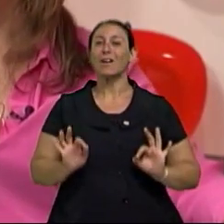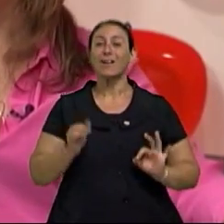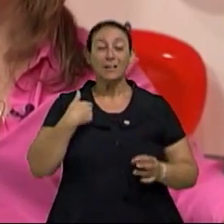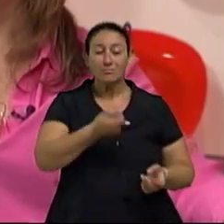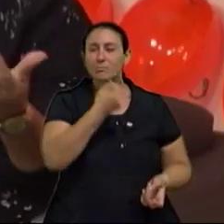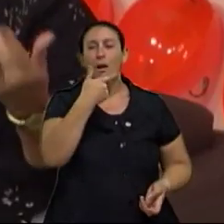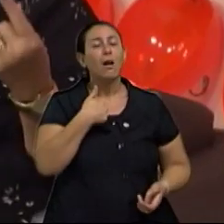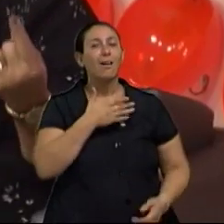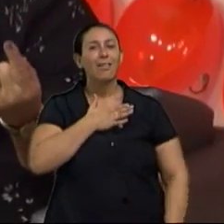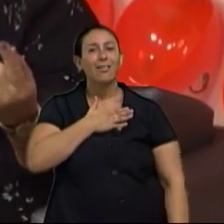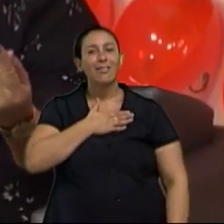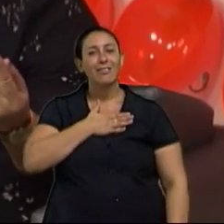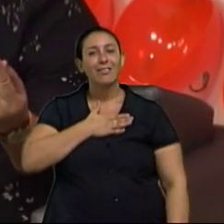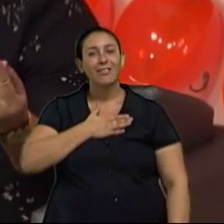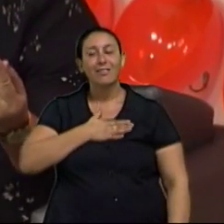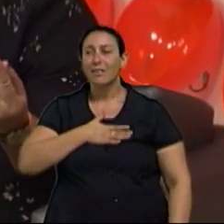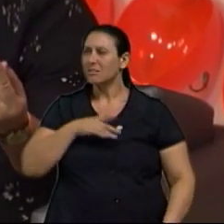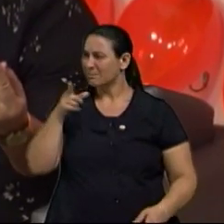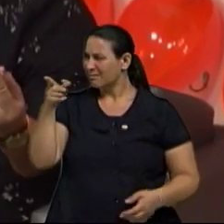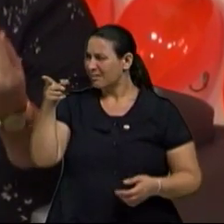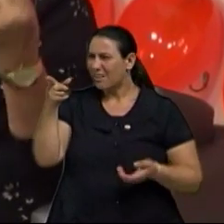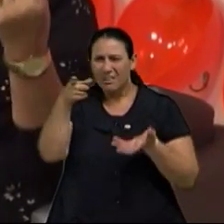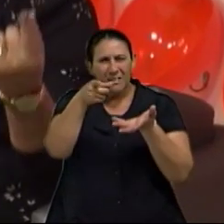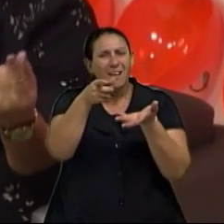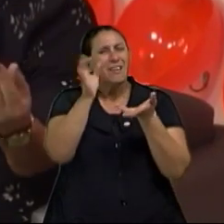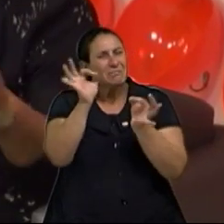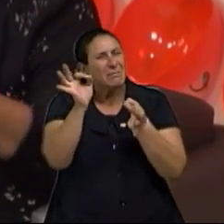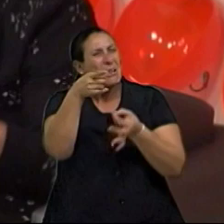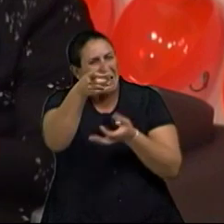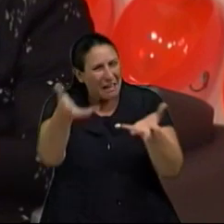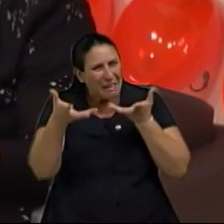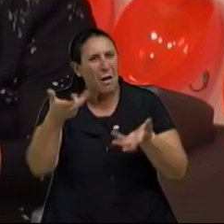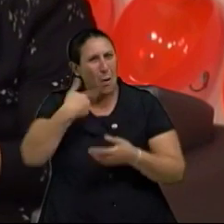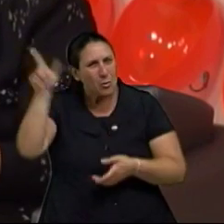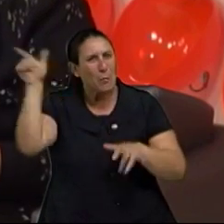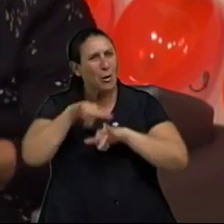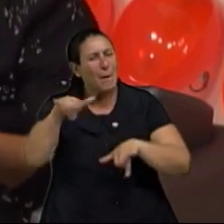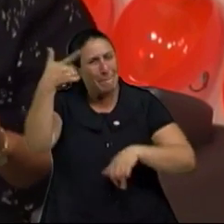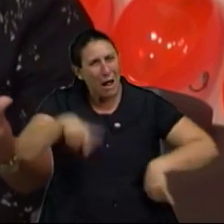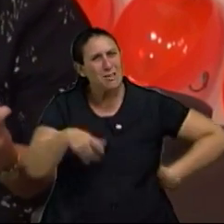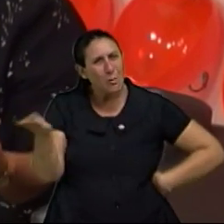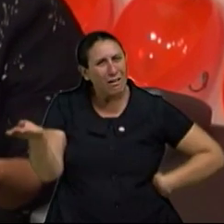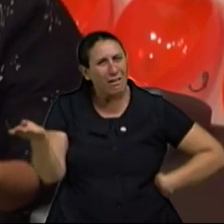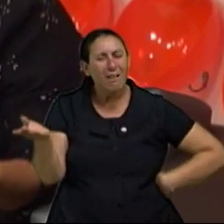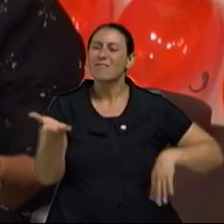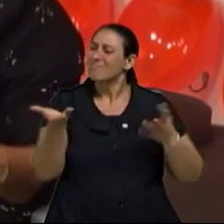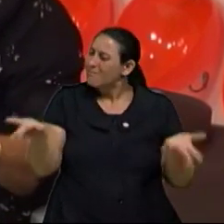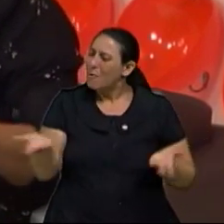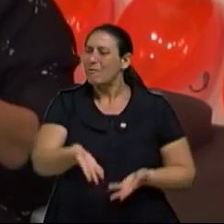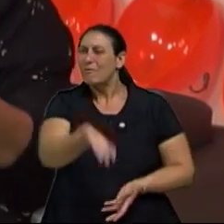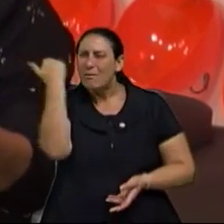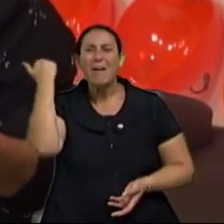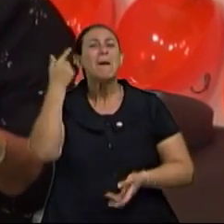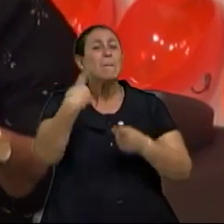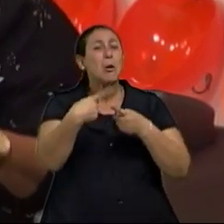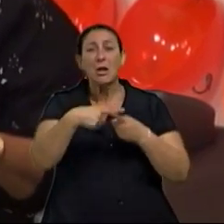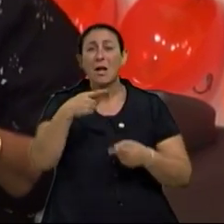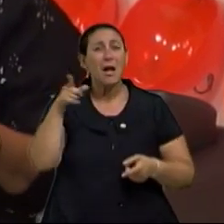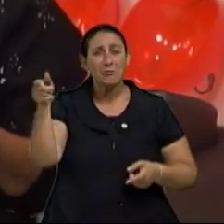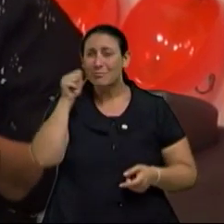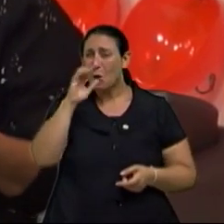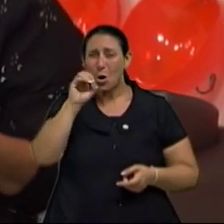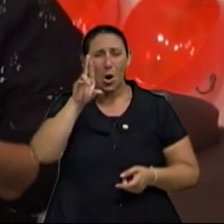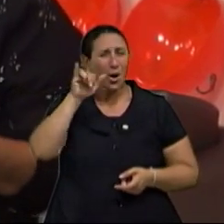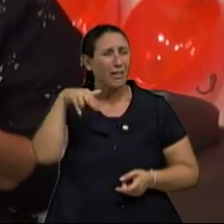que maravilha. Estão querendo outros programas com ela? É só pedir que a gente traz de volta. A Corina hoje fez um programa